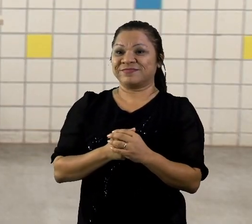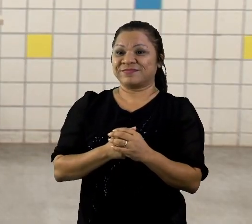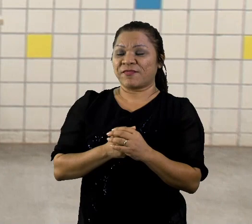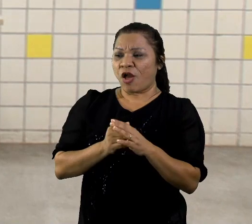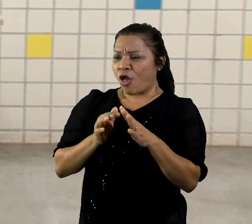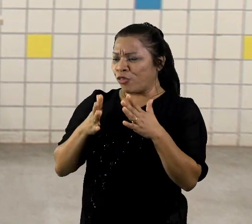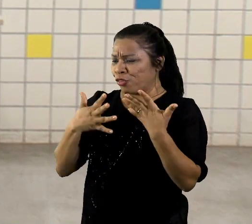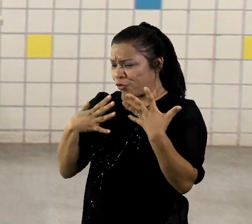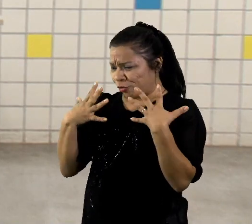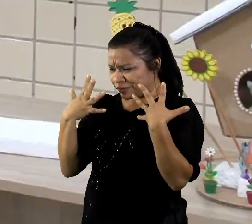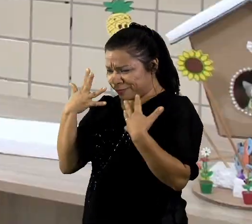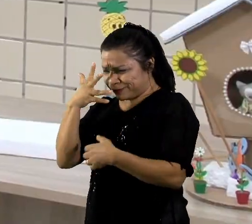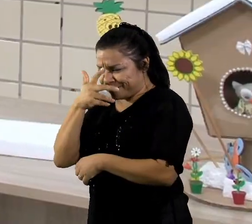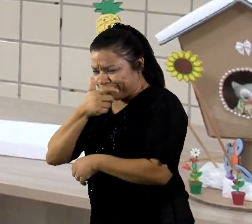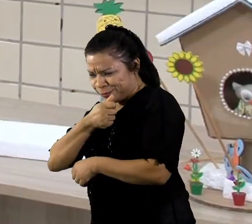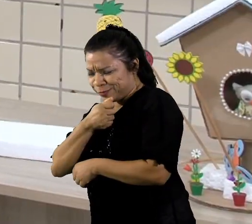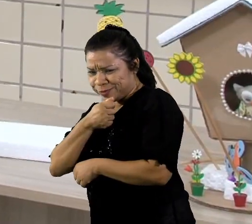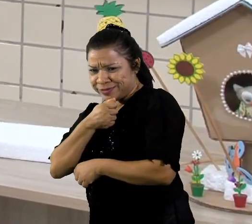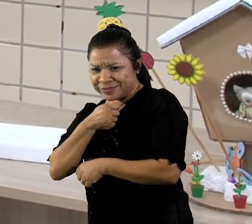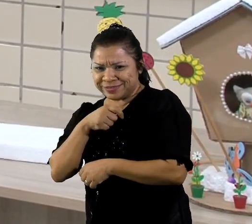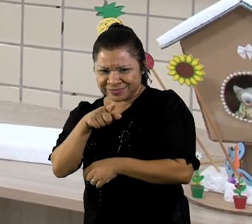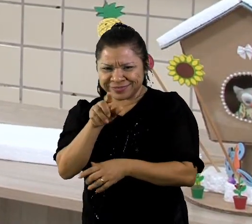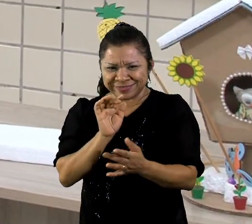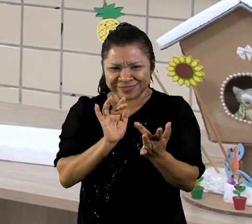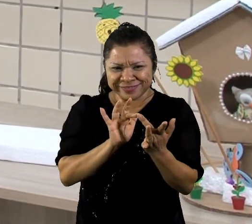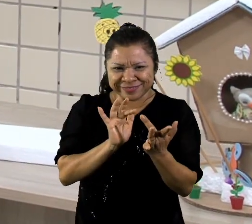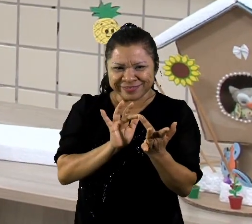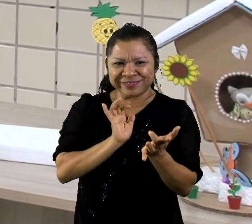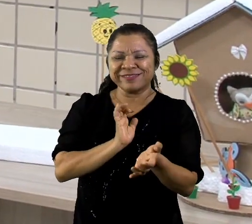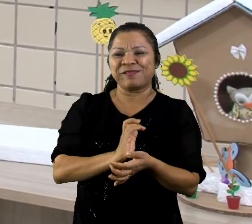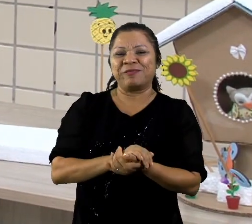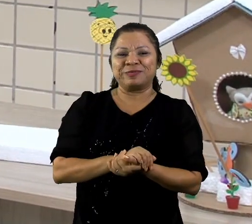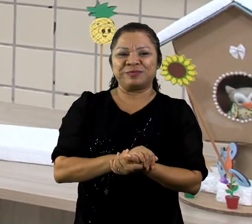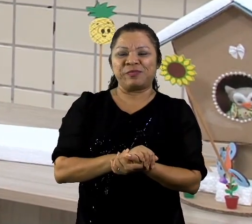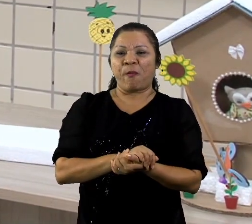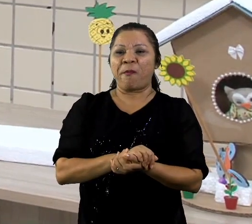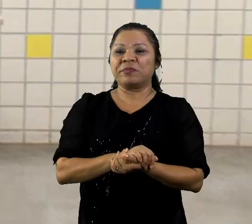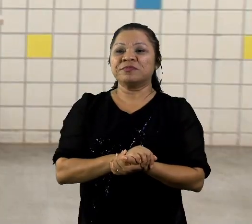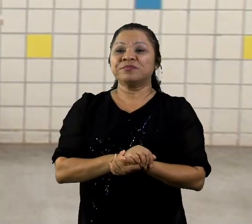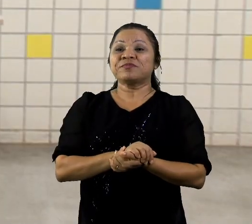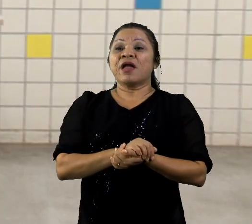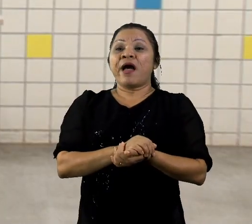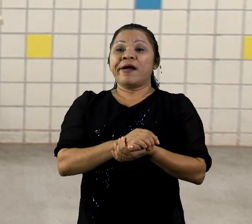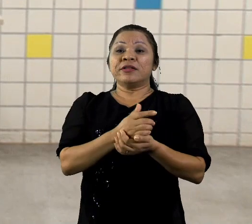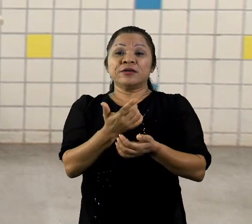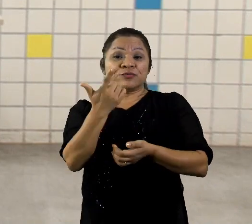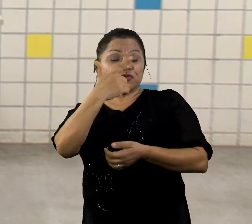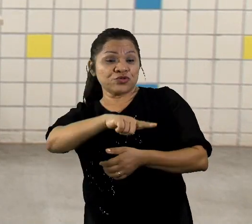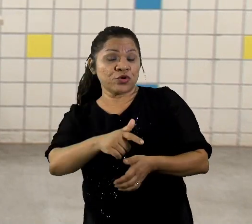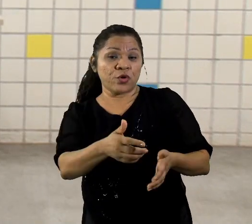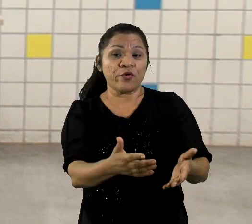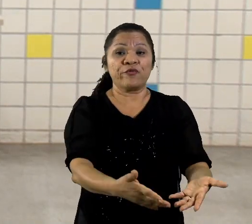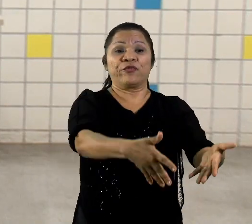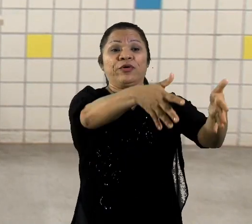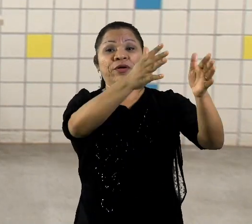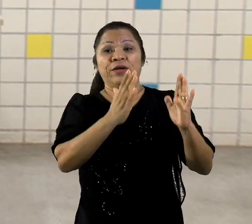Nossa, mas como tá ficando bonito, você não acha, criança? Então, vamos ver outra posição.